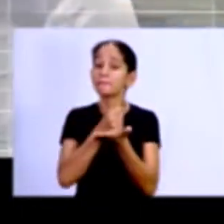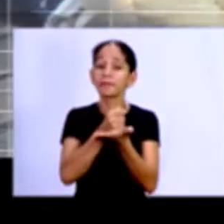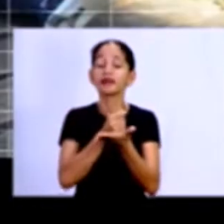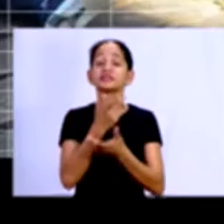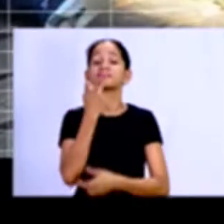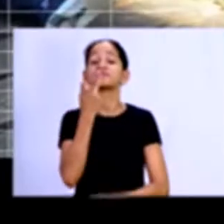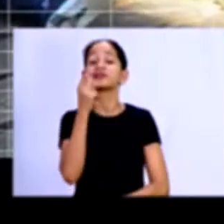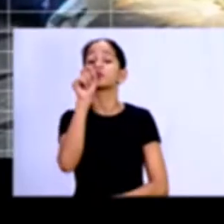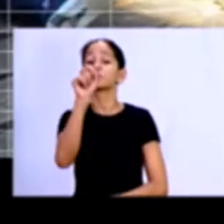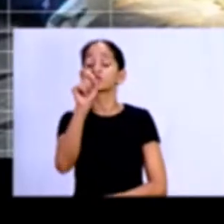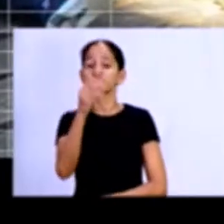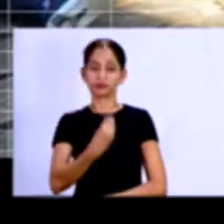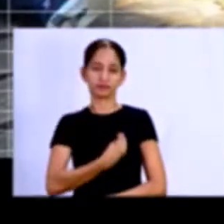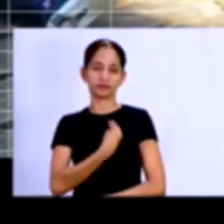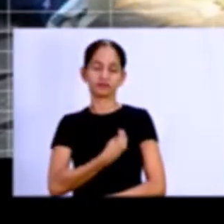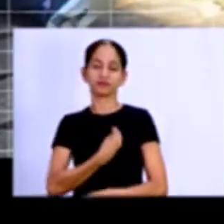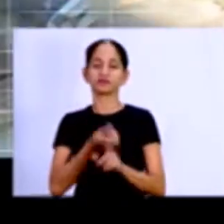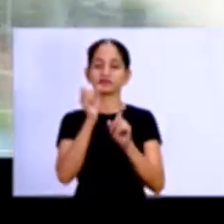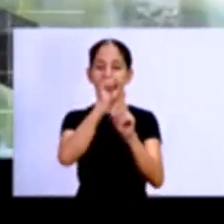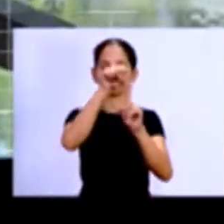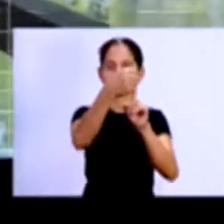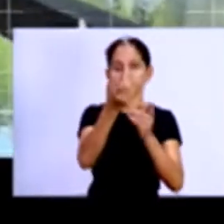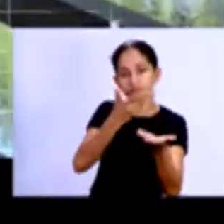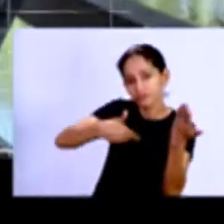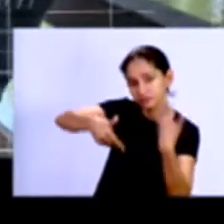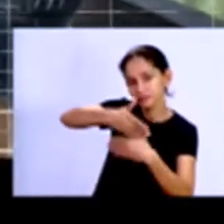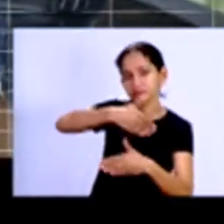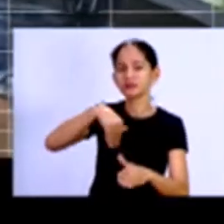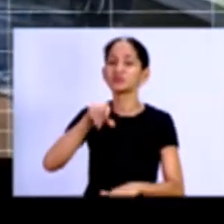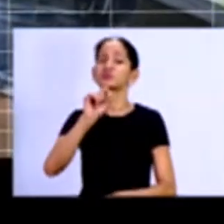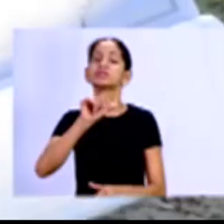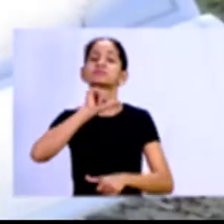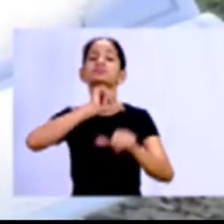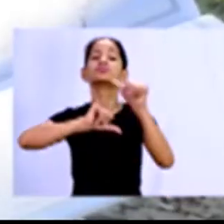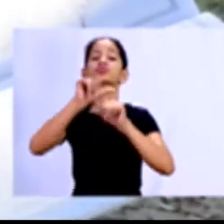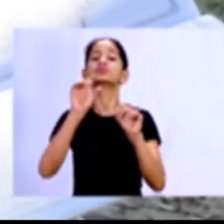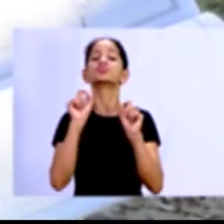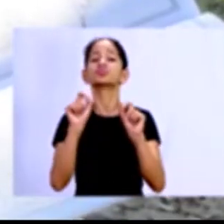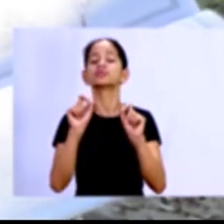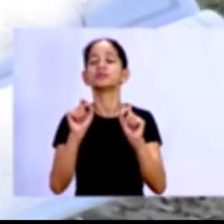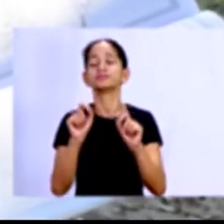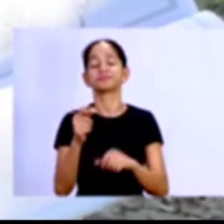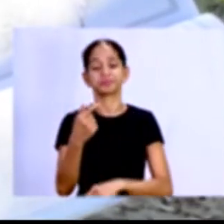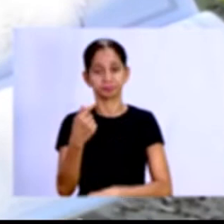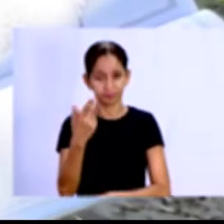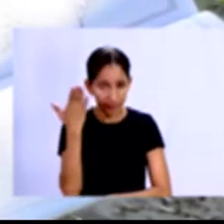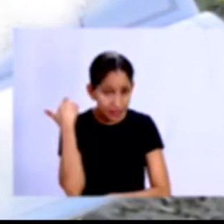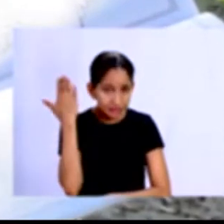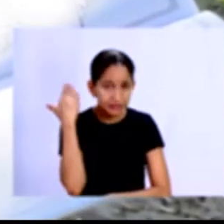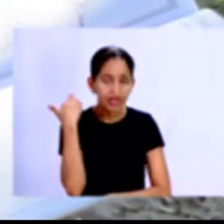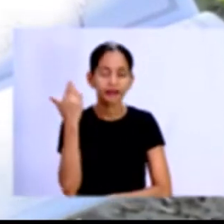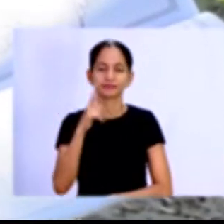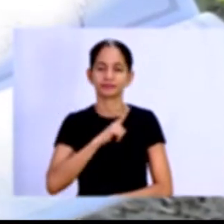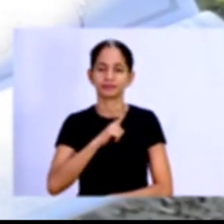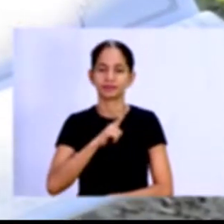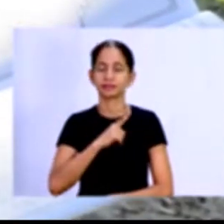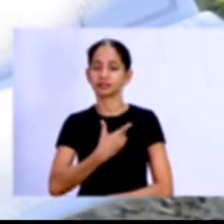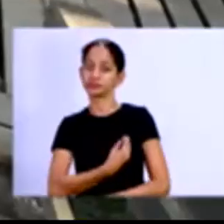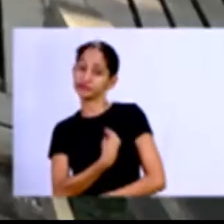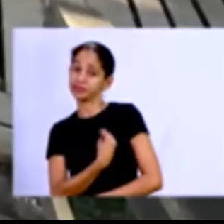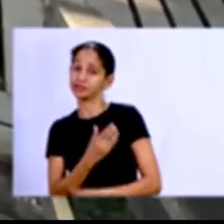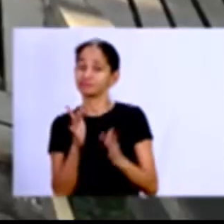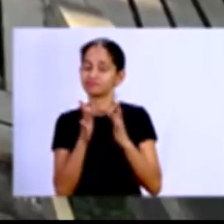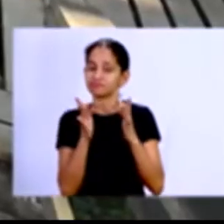que chamamos de viver em sociedade. Mas o que mudou? Digamos que a necessidade do convívio com o outro